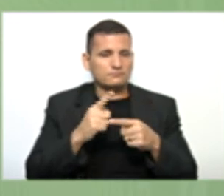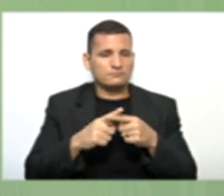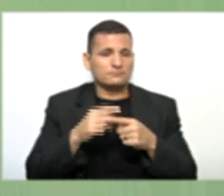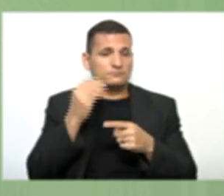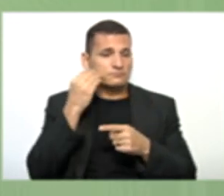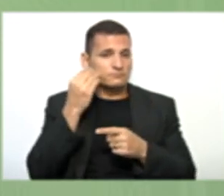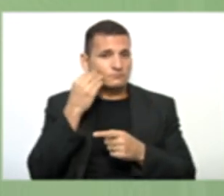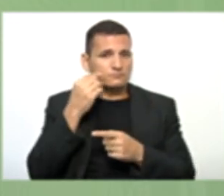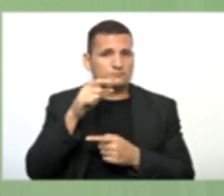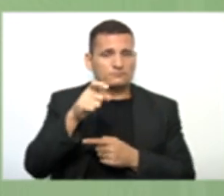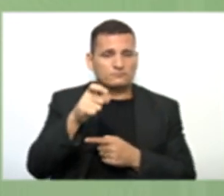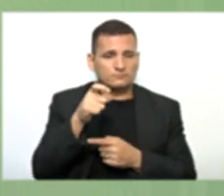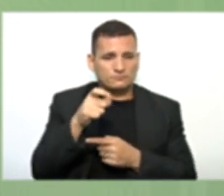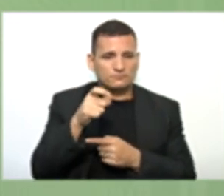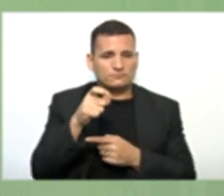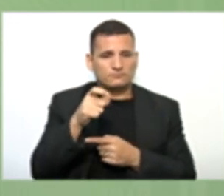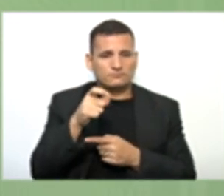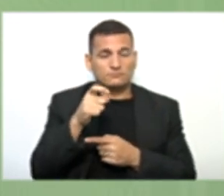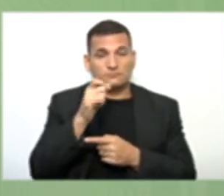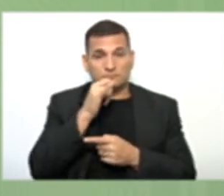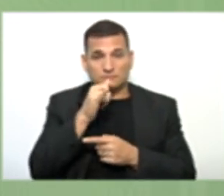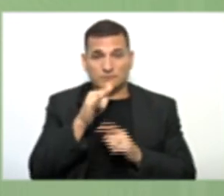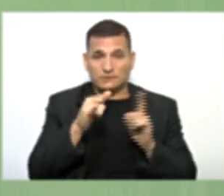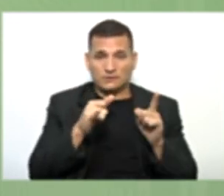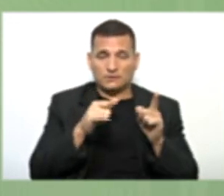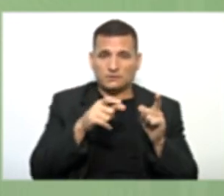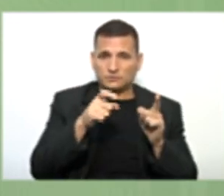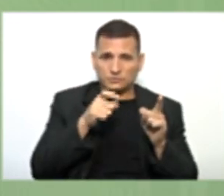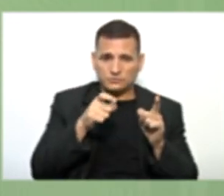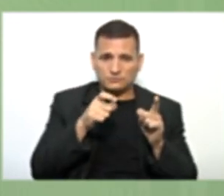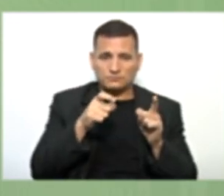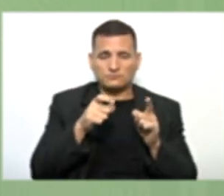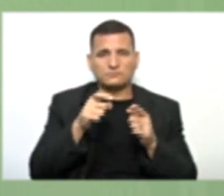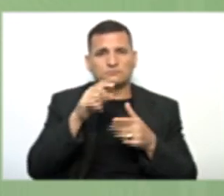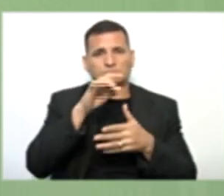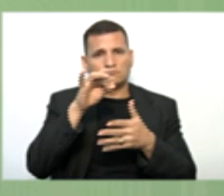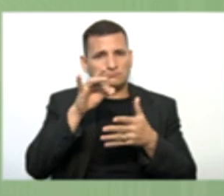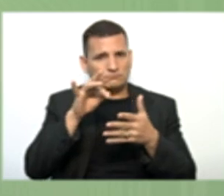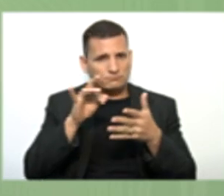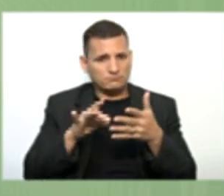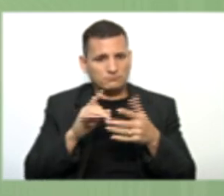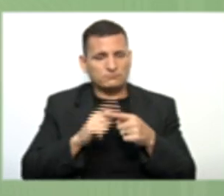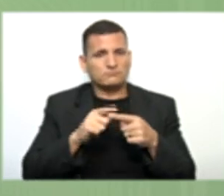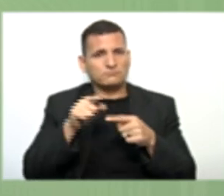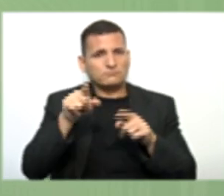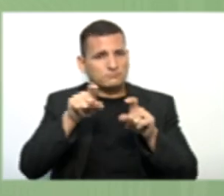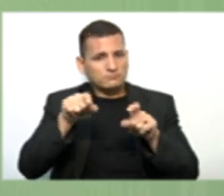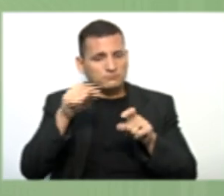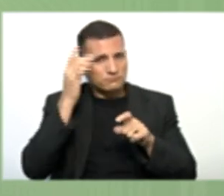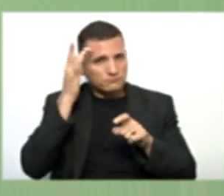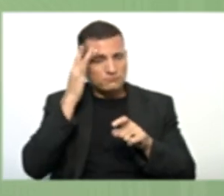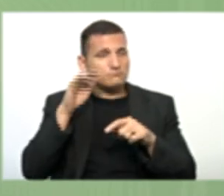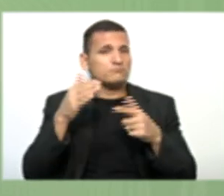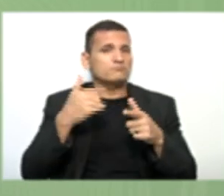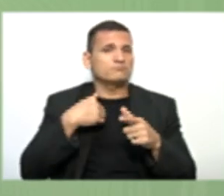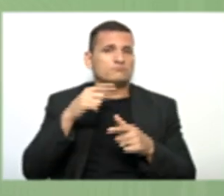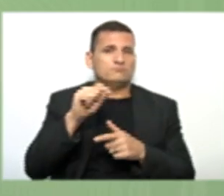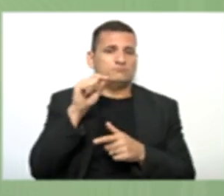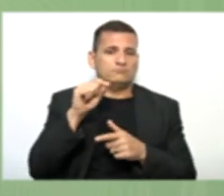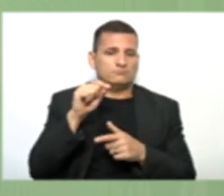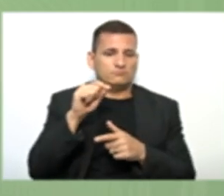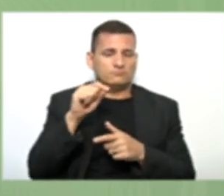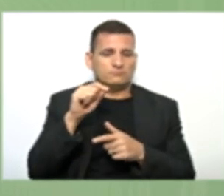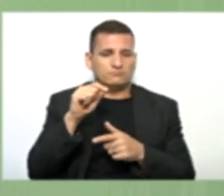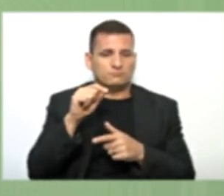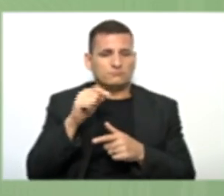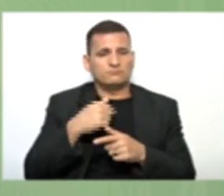do X. Se eu escolhi X lá, ele tem que verificar item por item, porque o computador não sabe qual foi que eu escolhi. Tá bom?